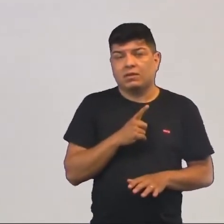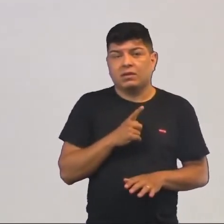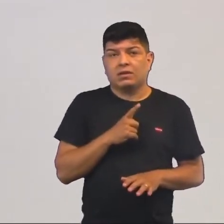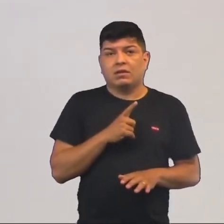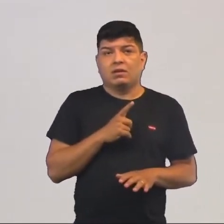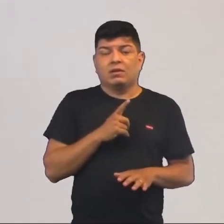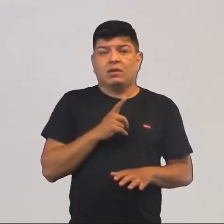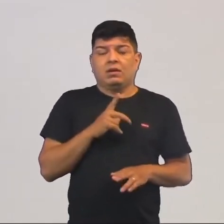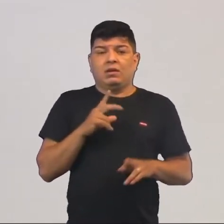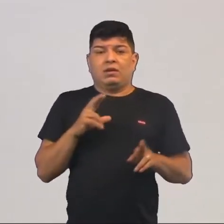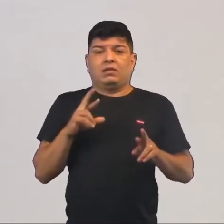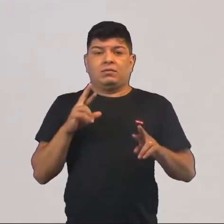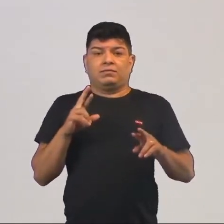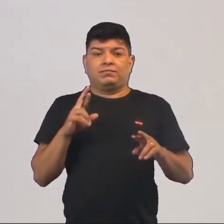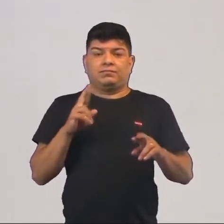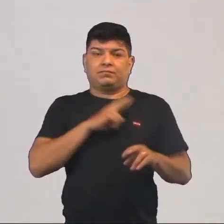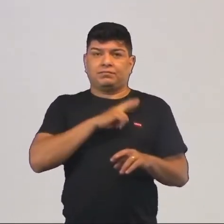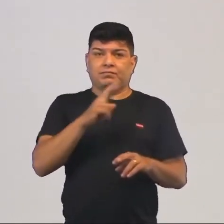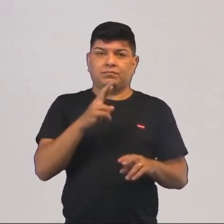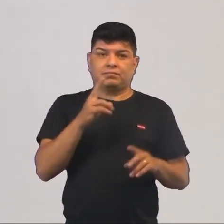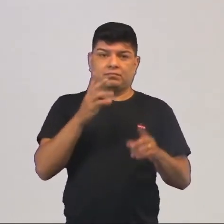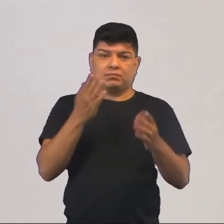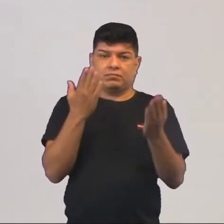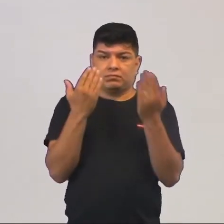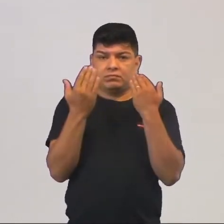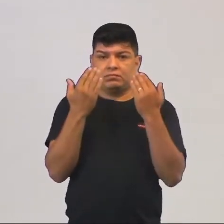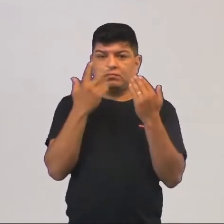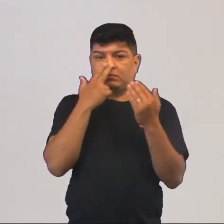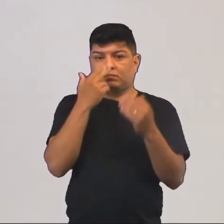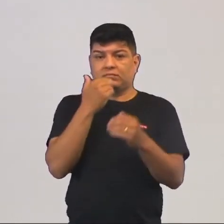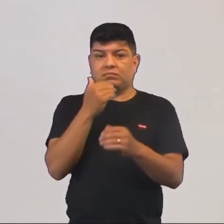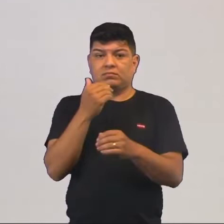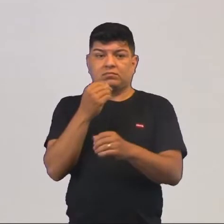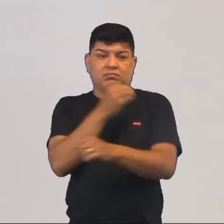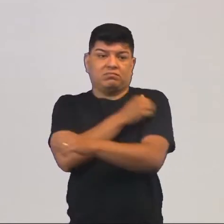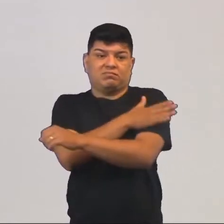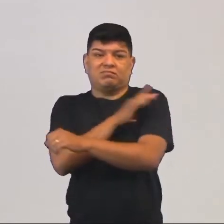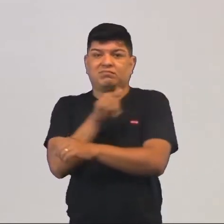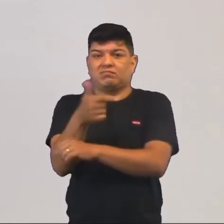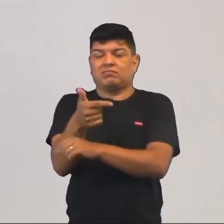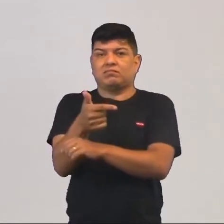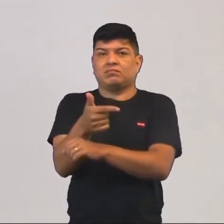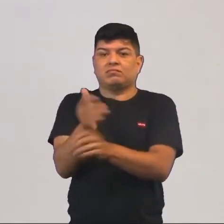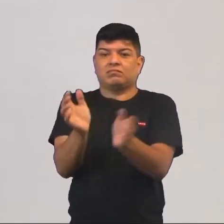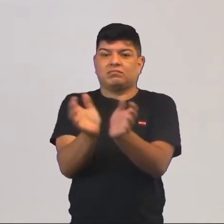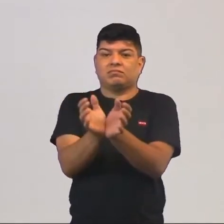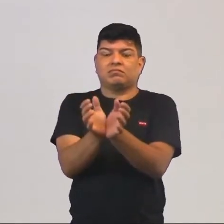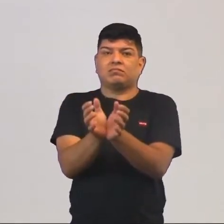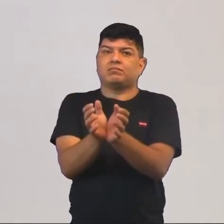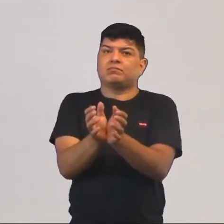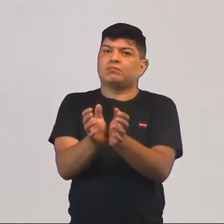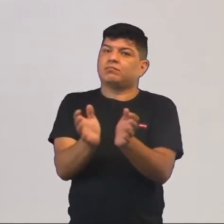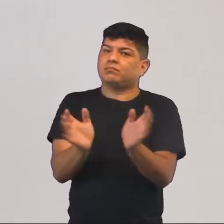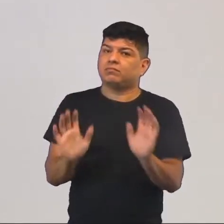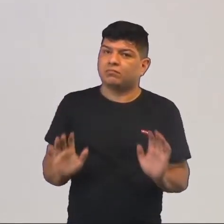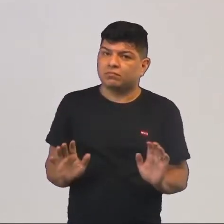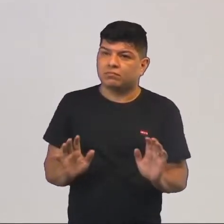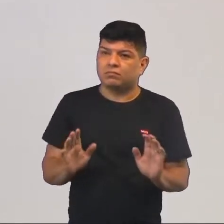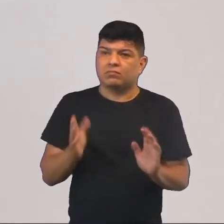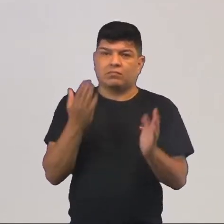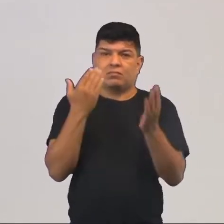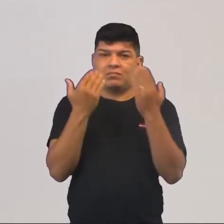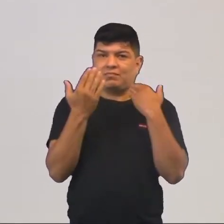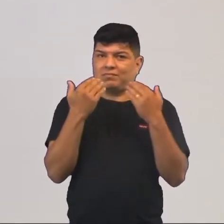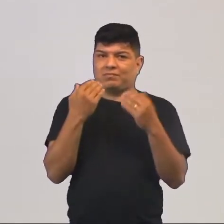até entre religiões um diálogo, mas que exclui uma outra, exclui um outro grupo. Isso não é